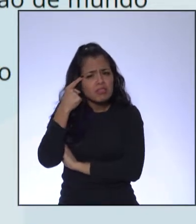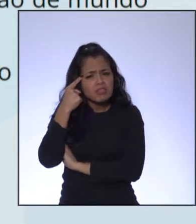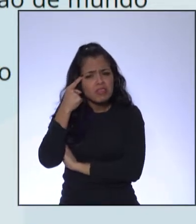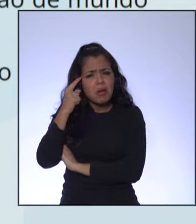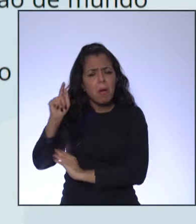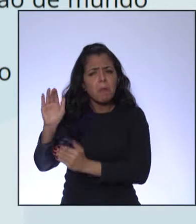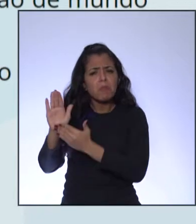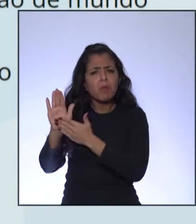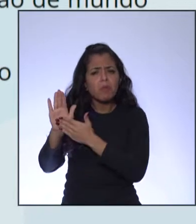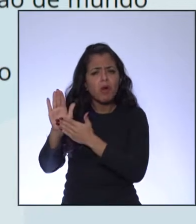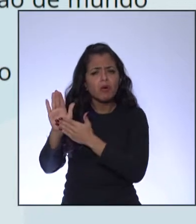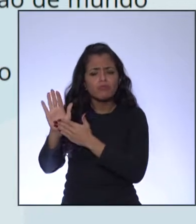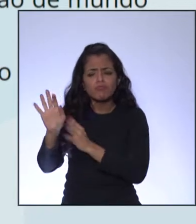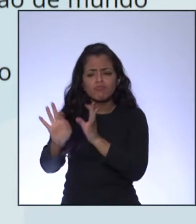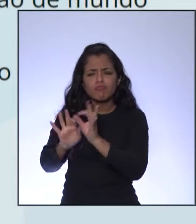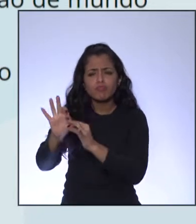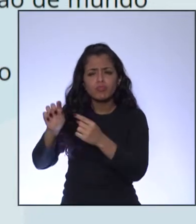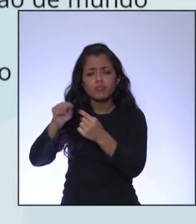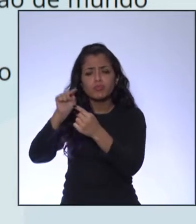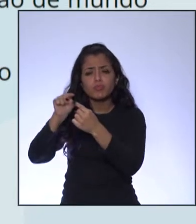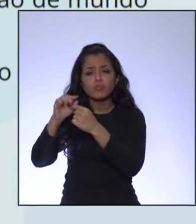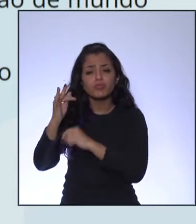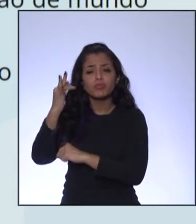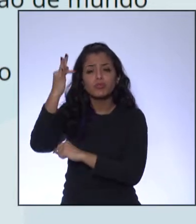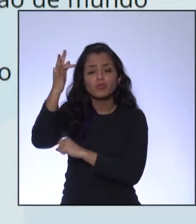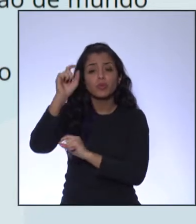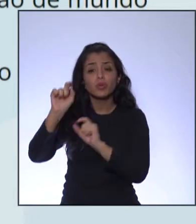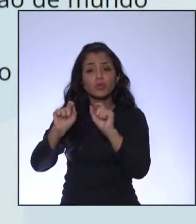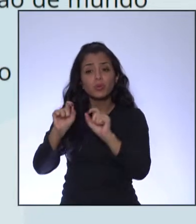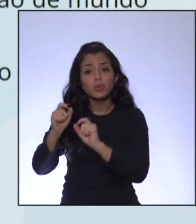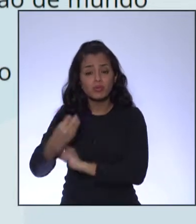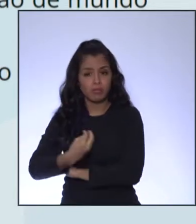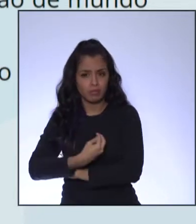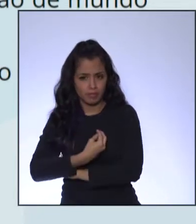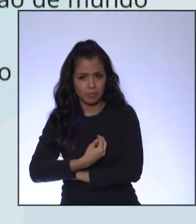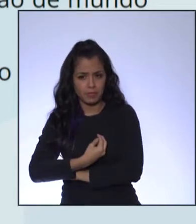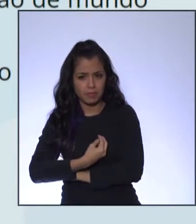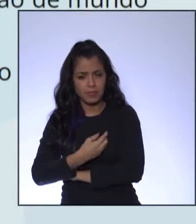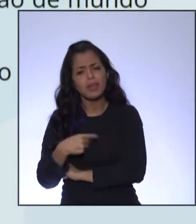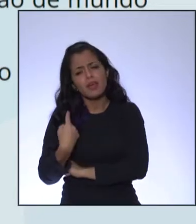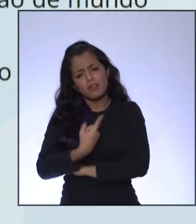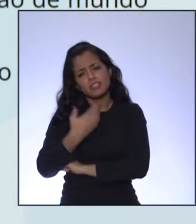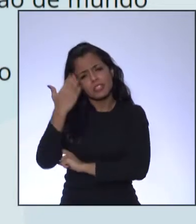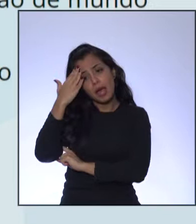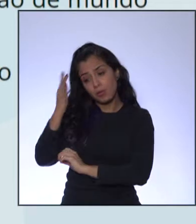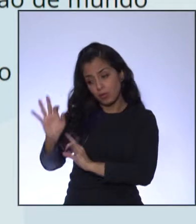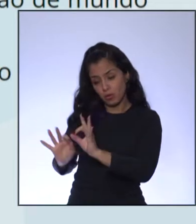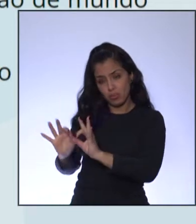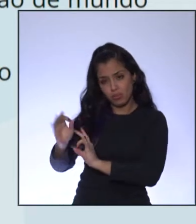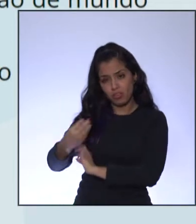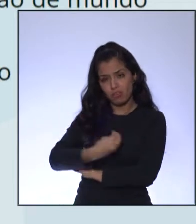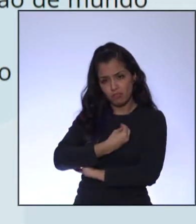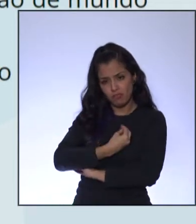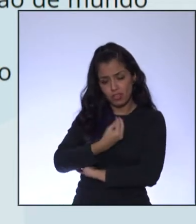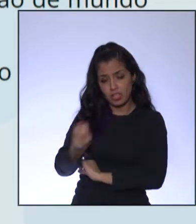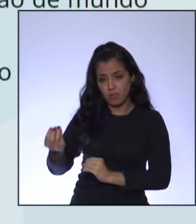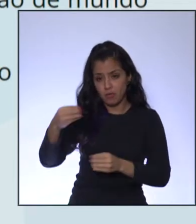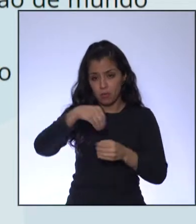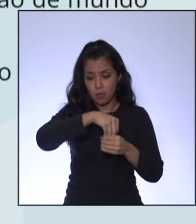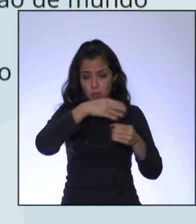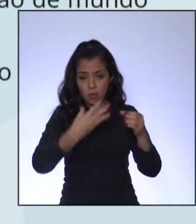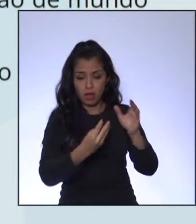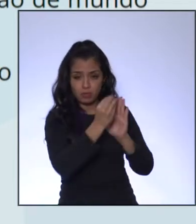vocês planejam como projeto de vida. A gente sabe que o projeto de vida foi colocado na rede estadual este ano